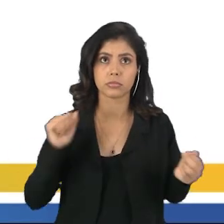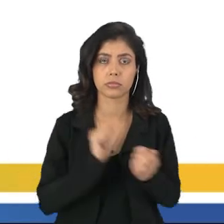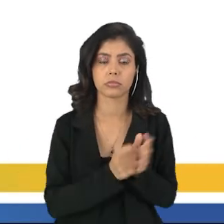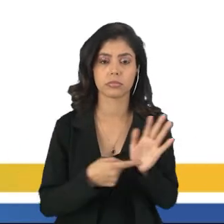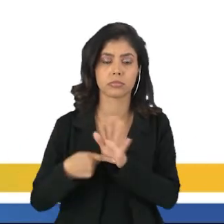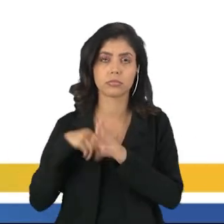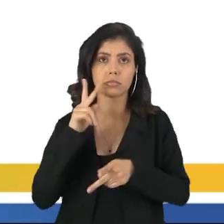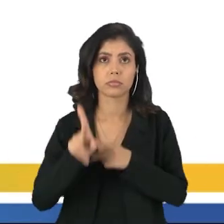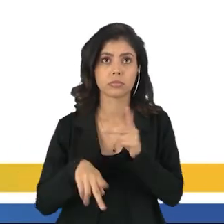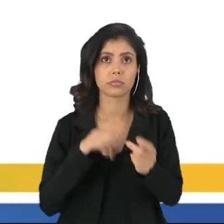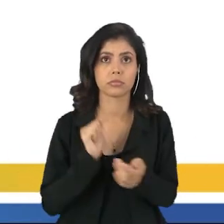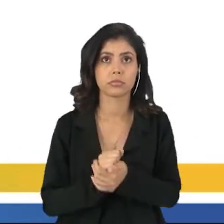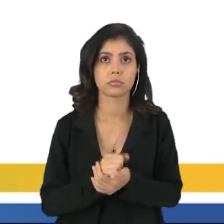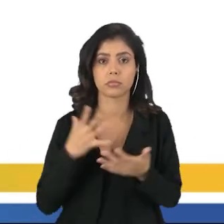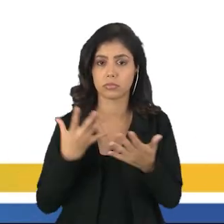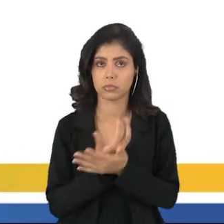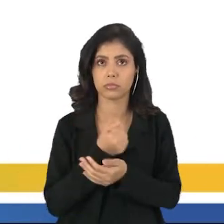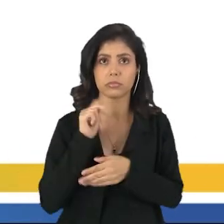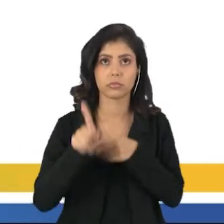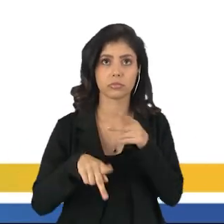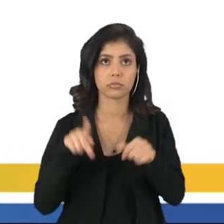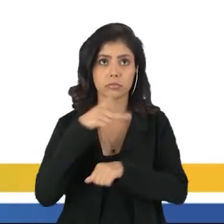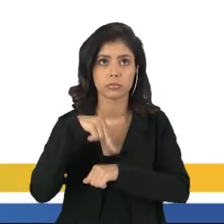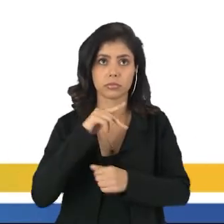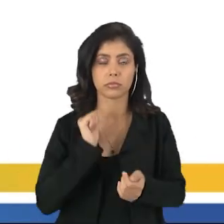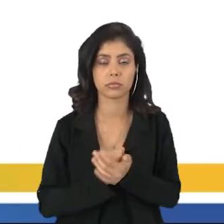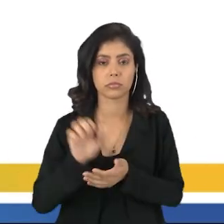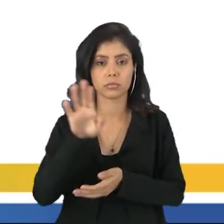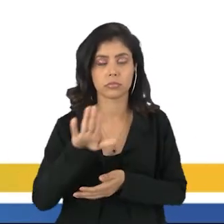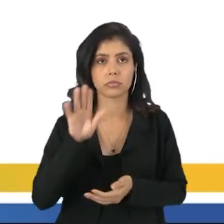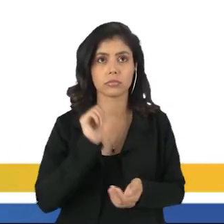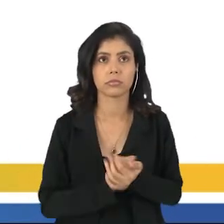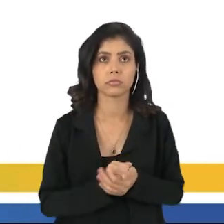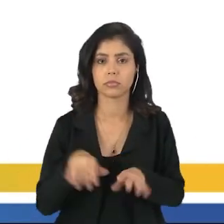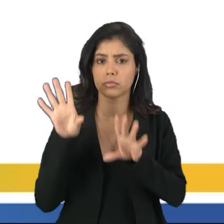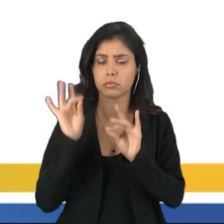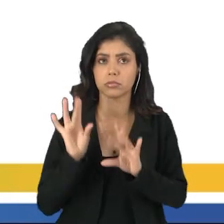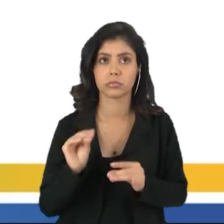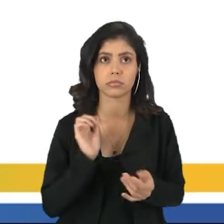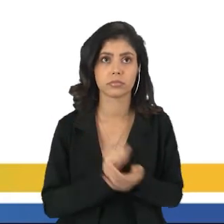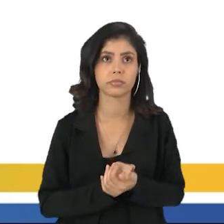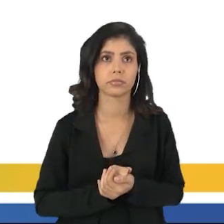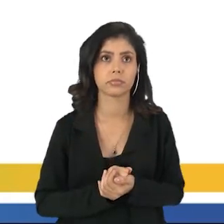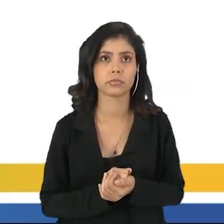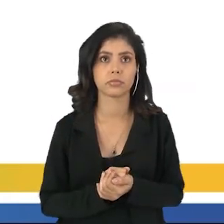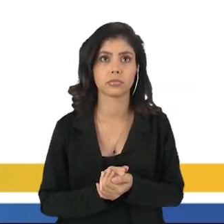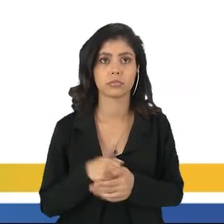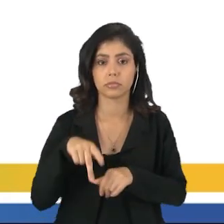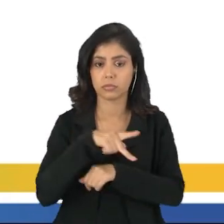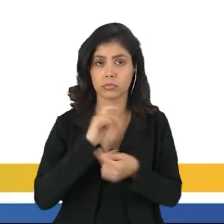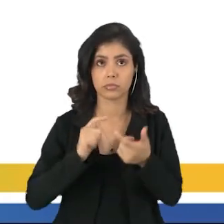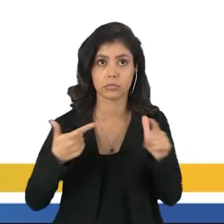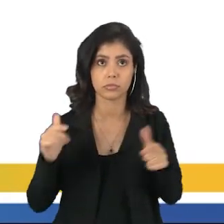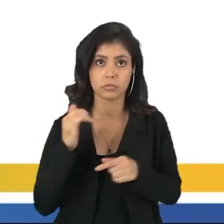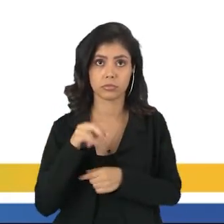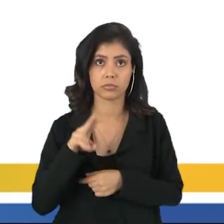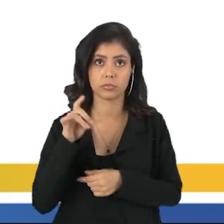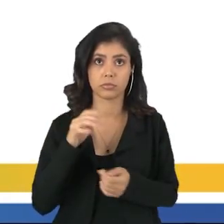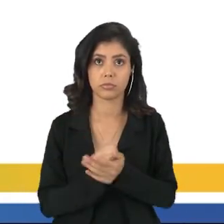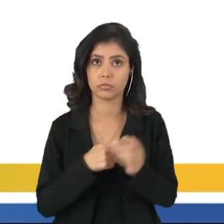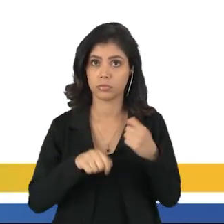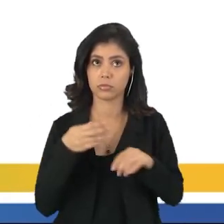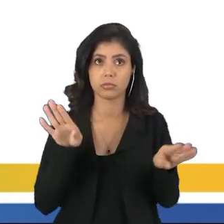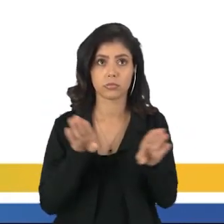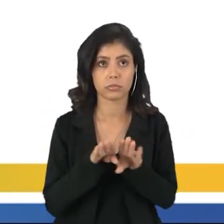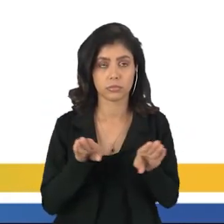relação à população do continente refere-se à população absoluta dos países europeus. Olha um detalhe em negrito.